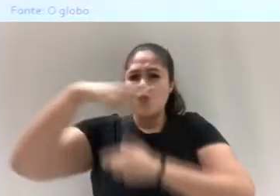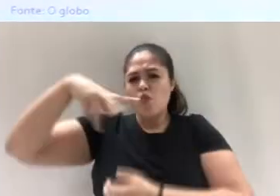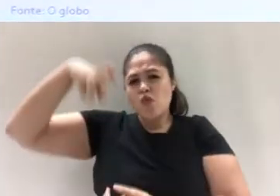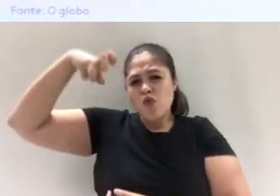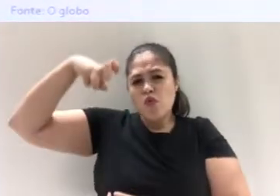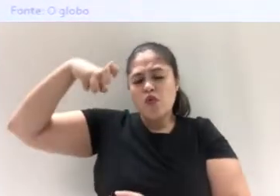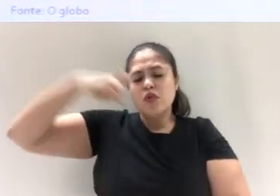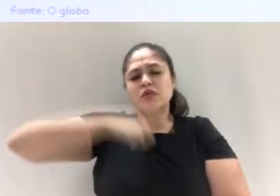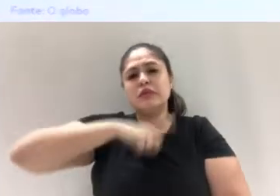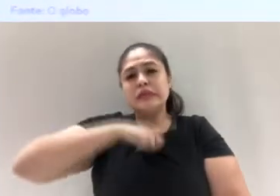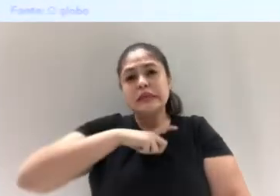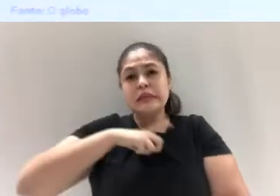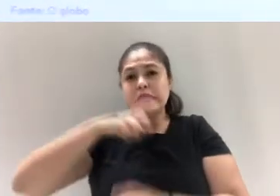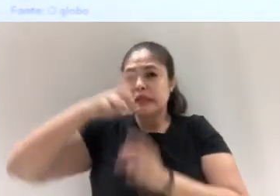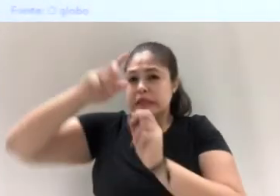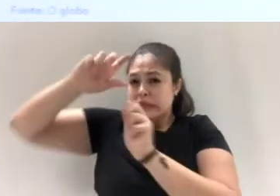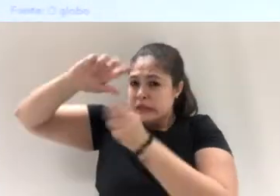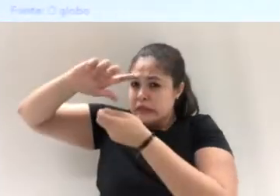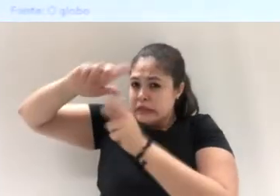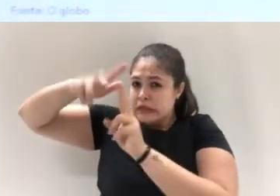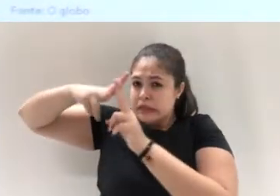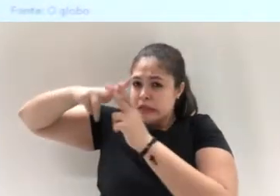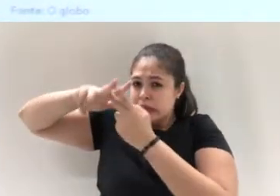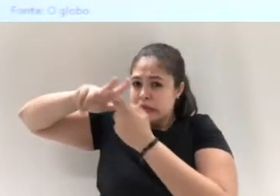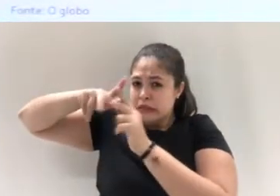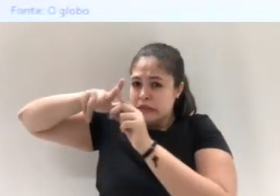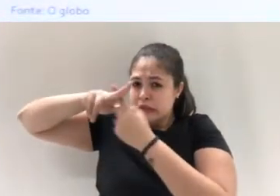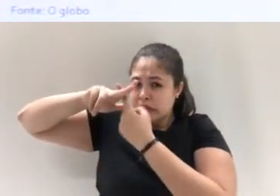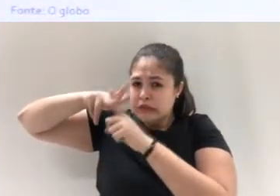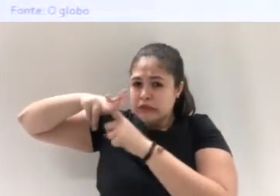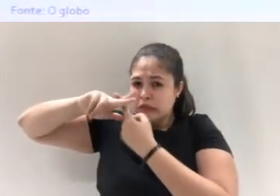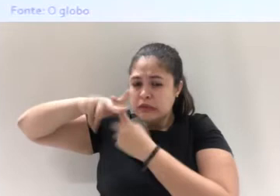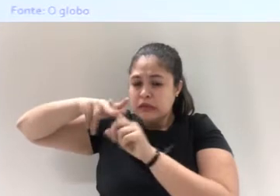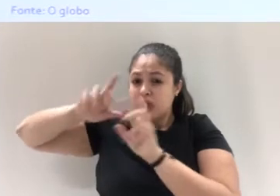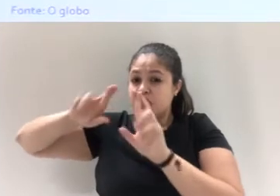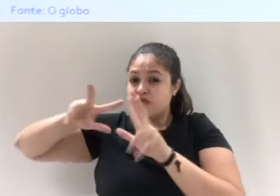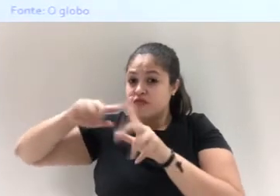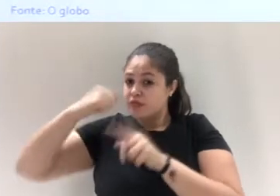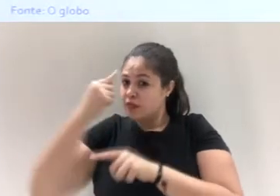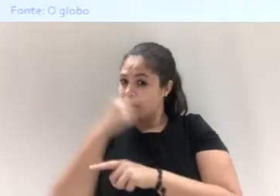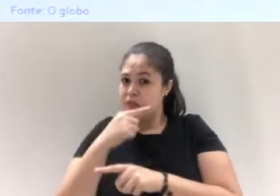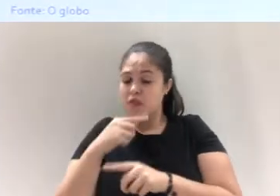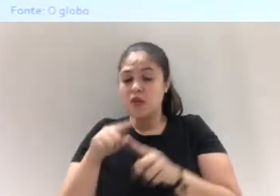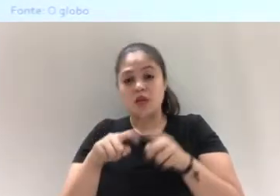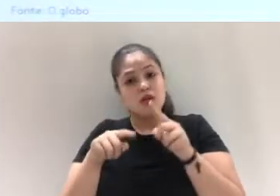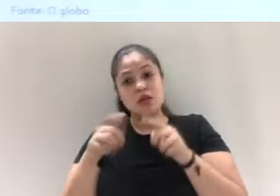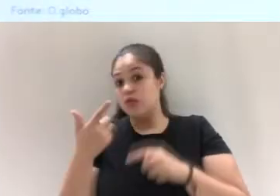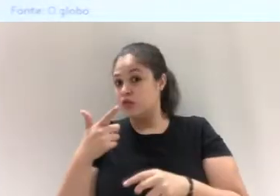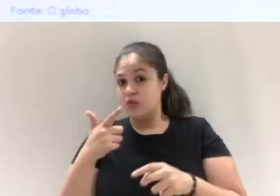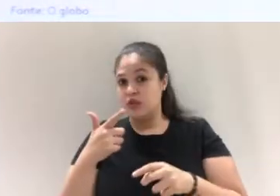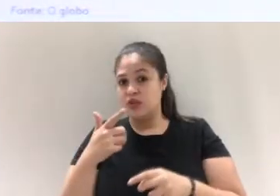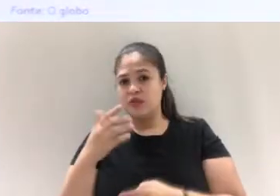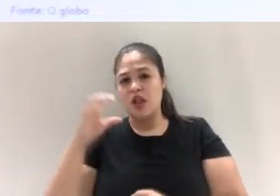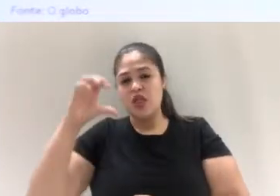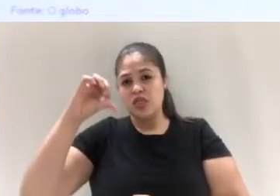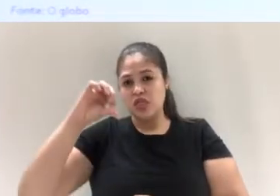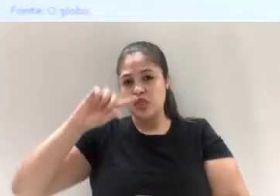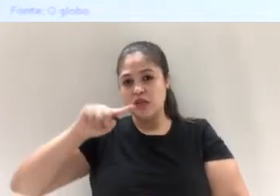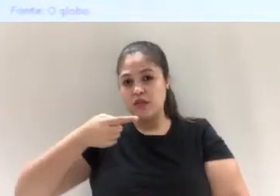justamente com essa diferença de tempo, porque se não fossem regulados, teríamos uma diferença